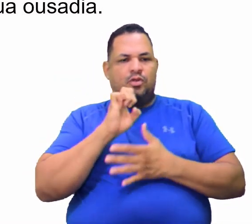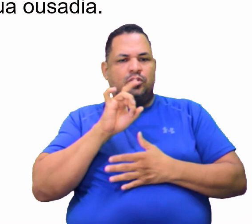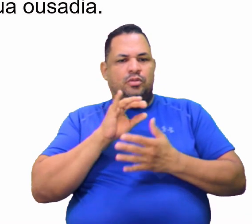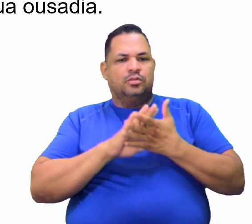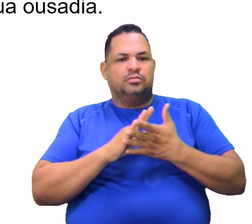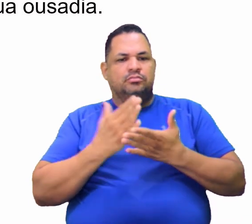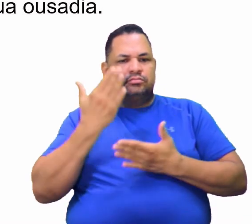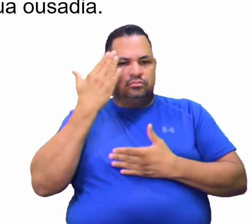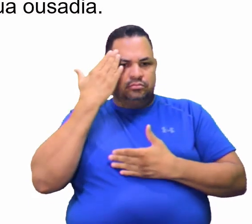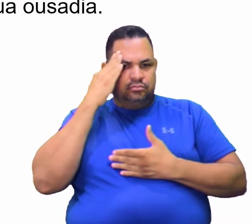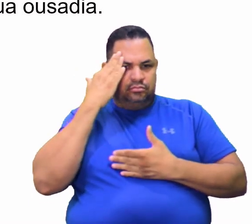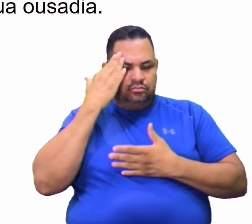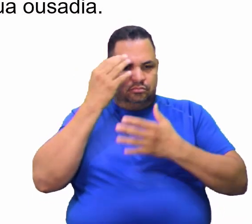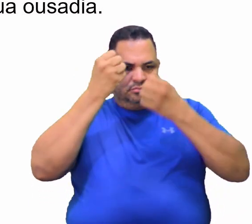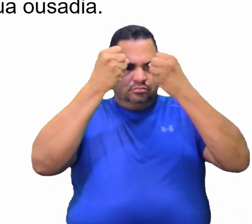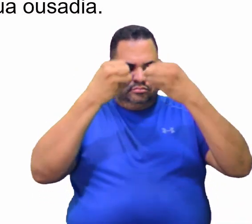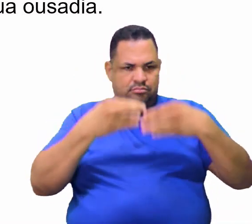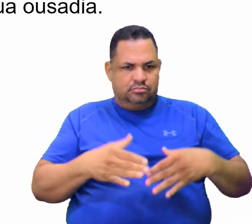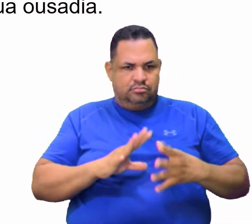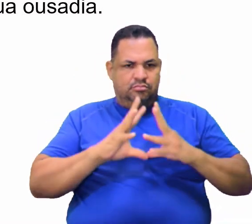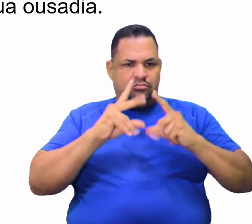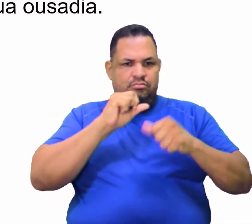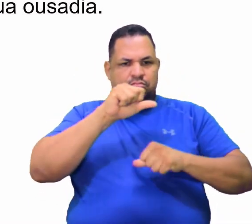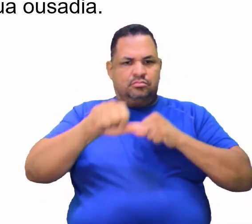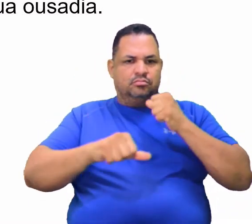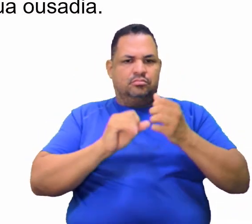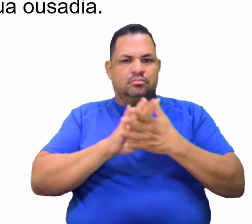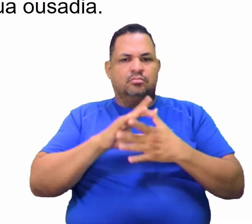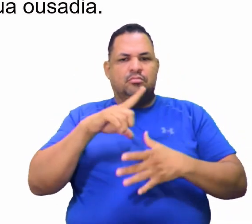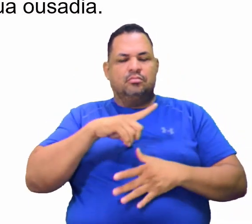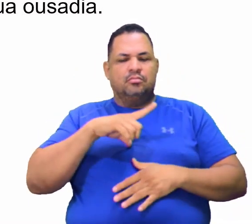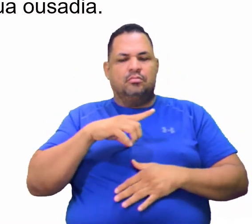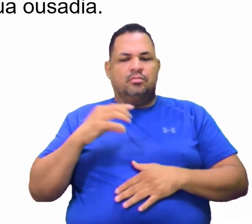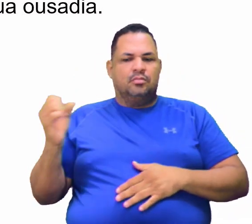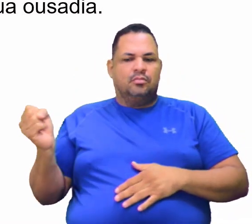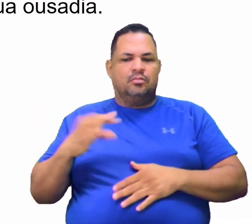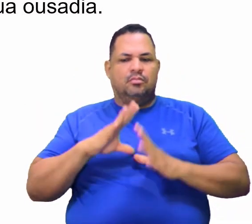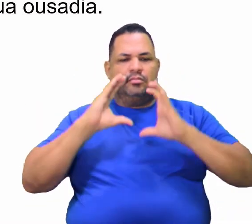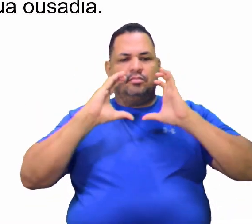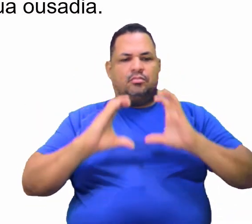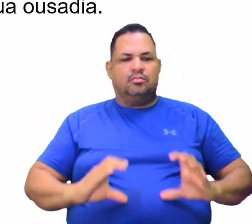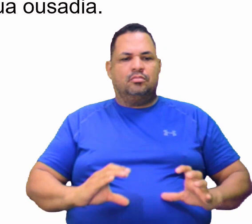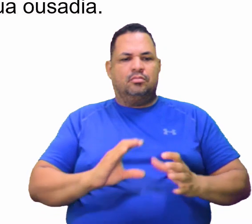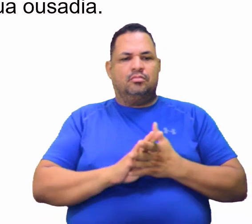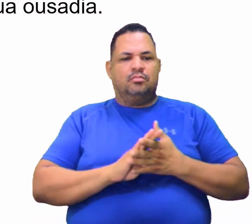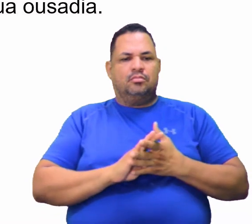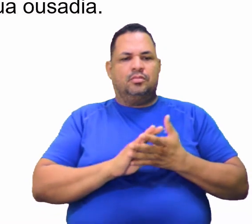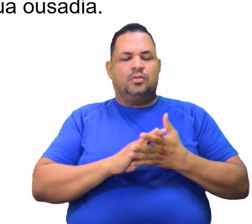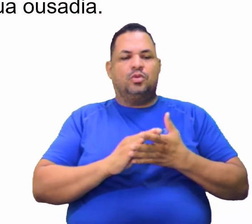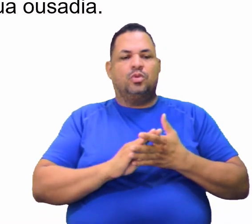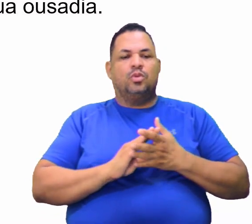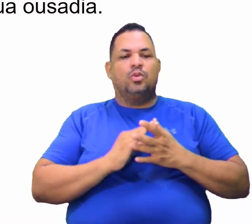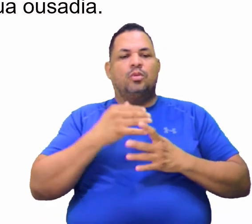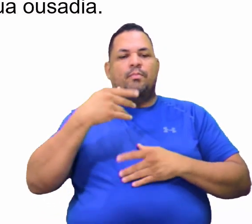a explicação, toda mudança implica um novo comportamento, os